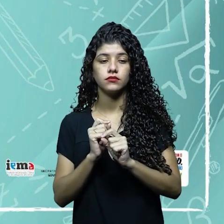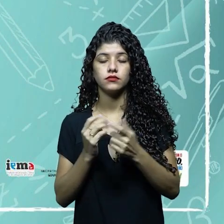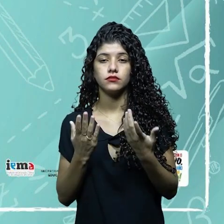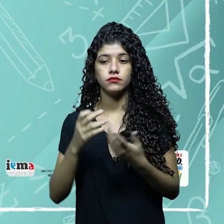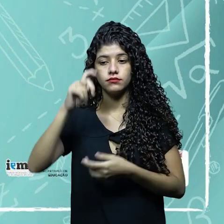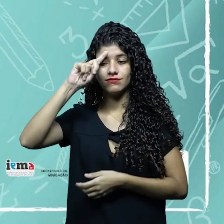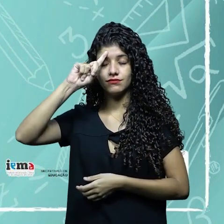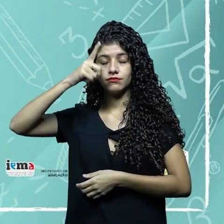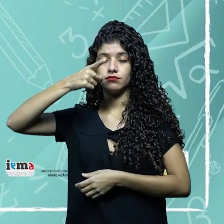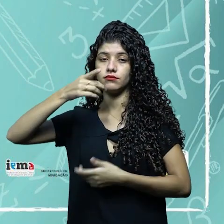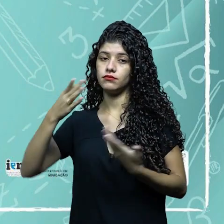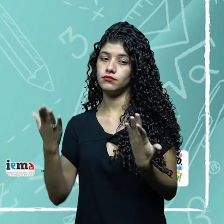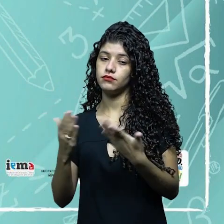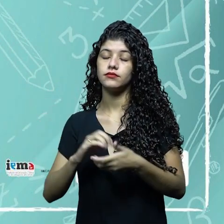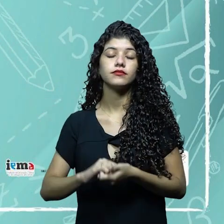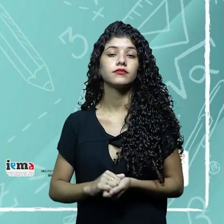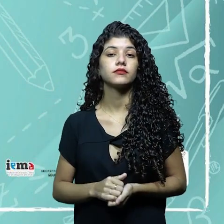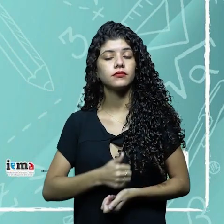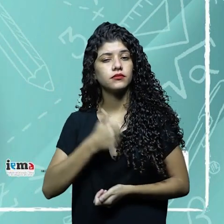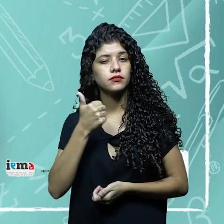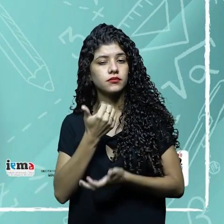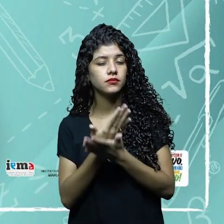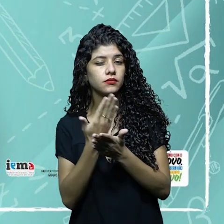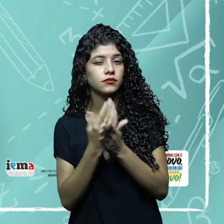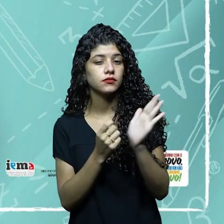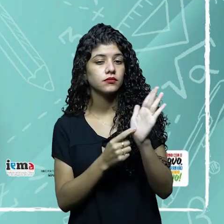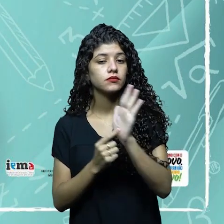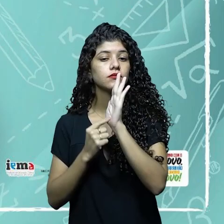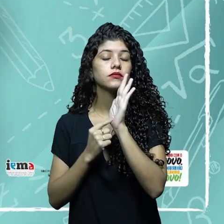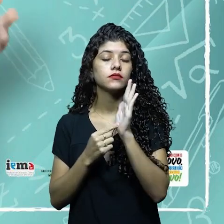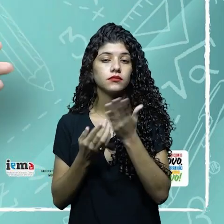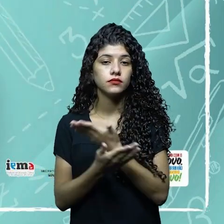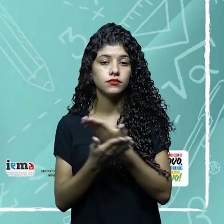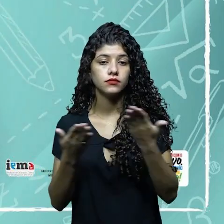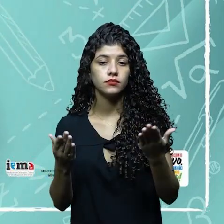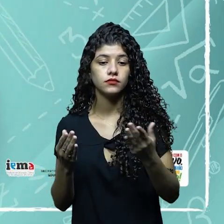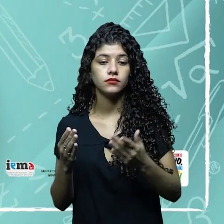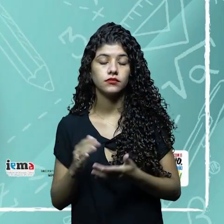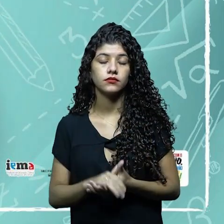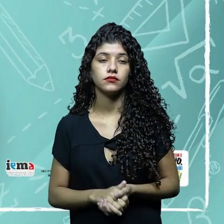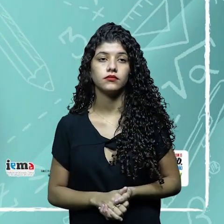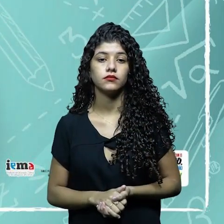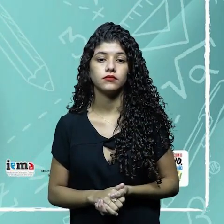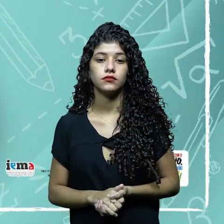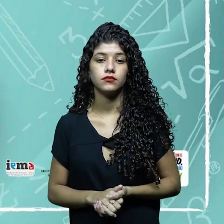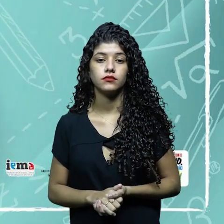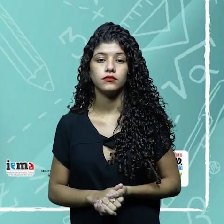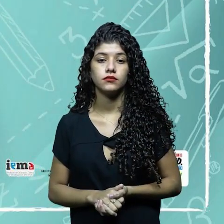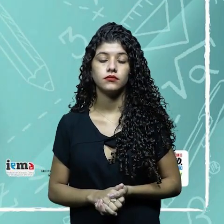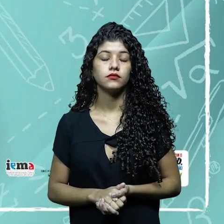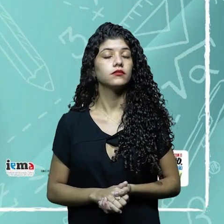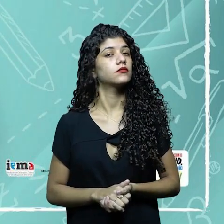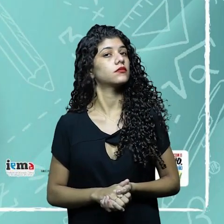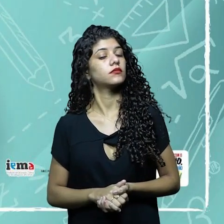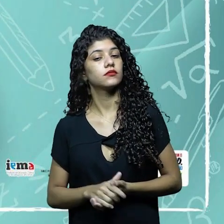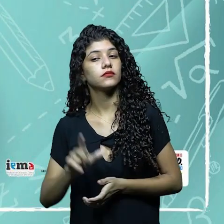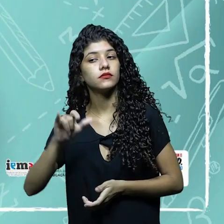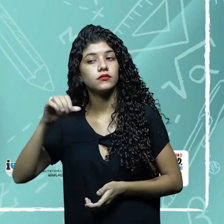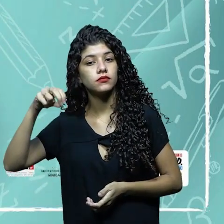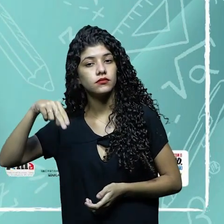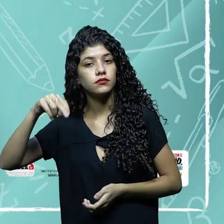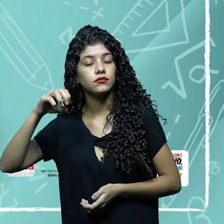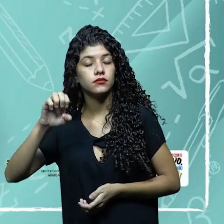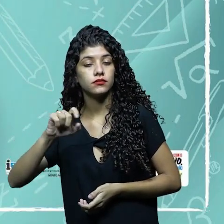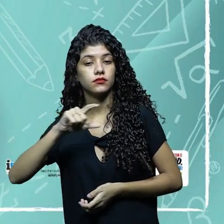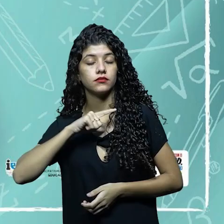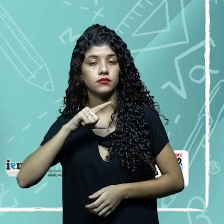O comando de desenho. Naquela primeira aula, eu mostrei a área de trabalho, né? Onde a linha, ela